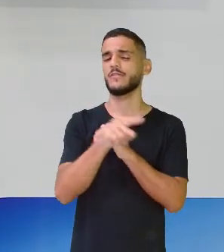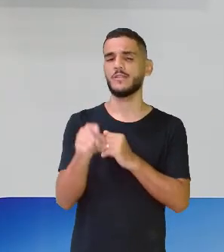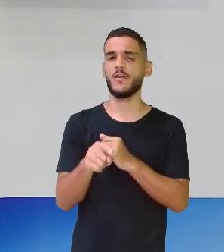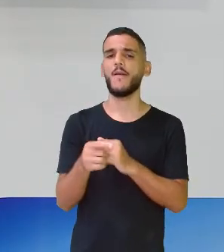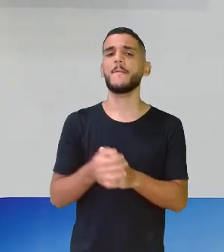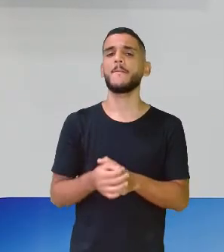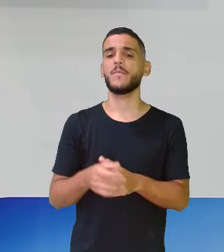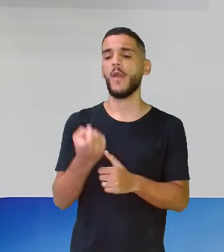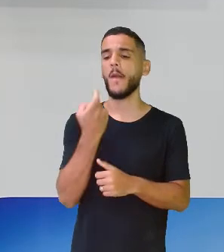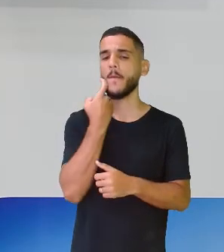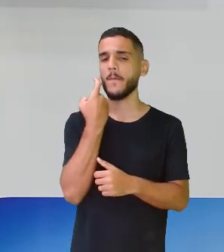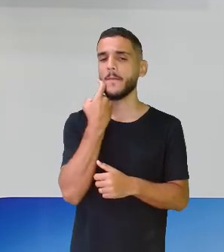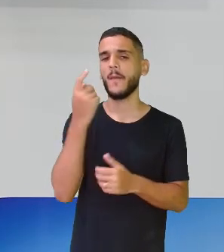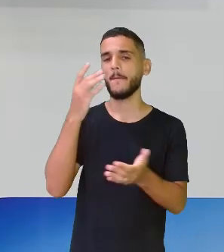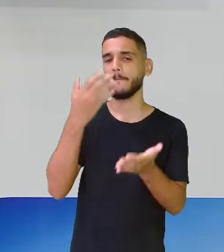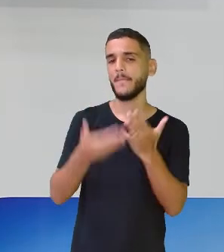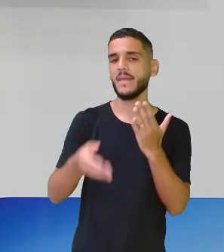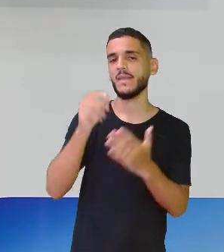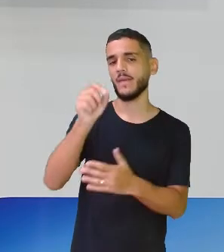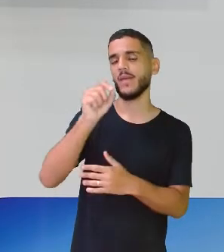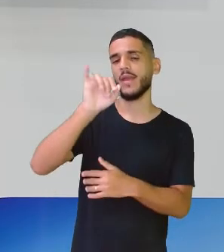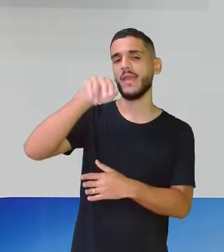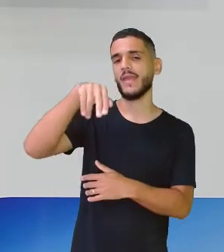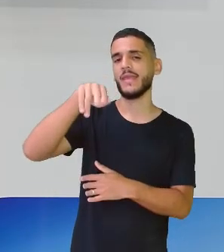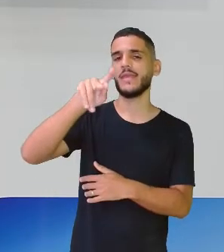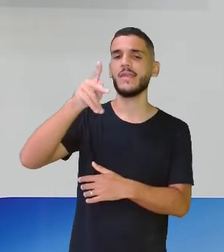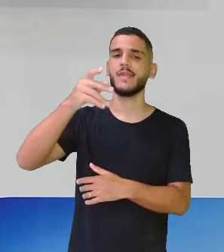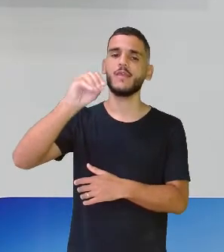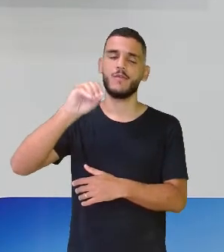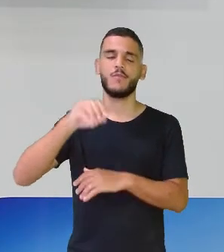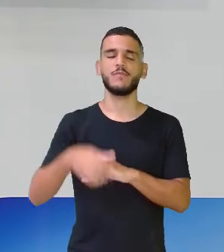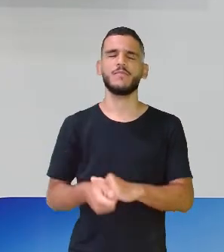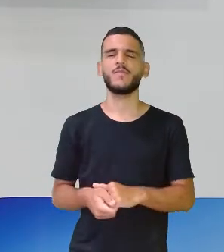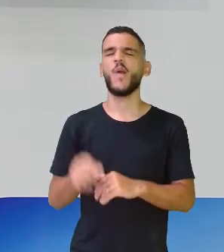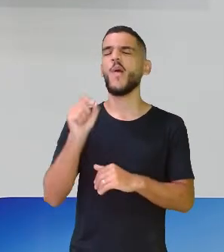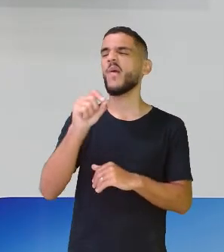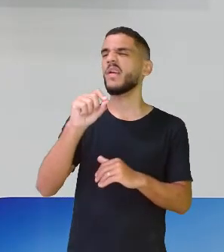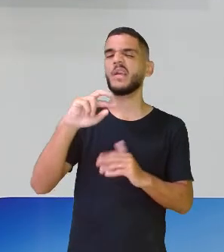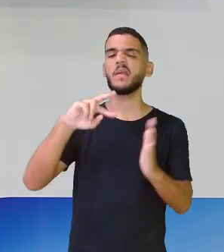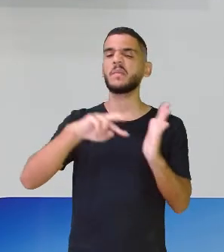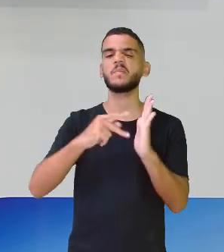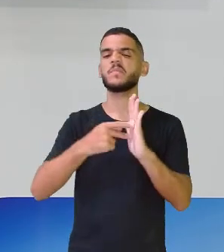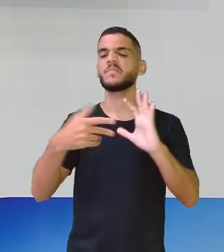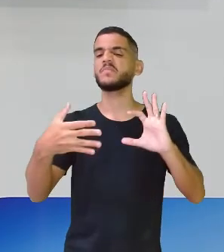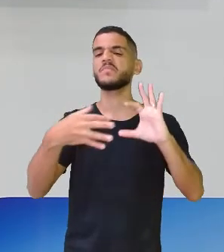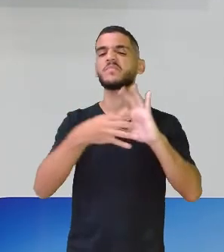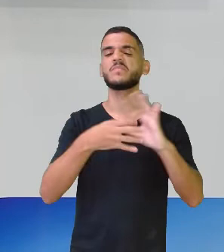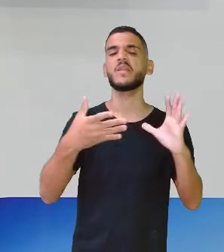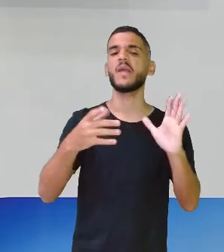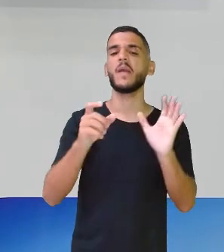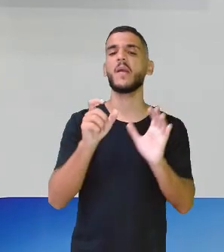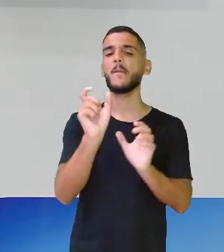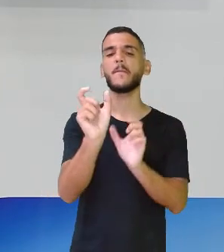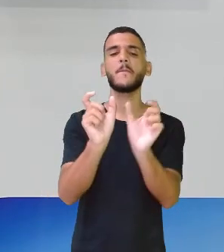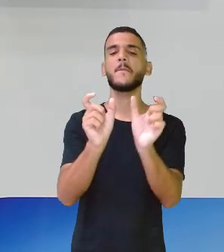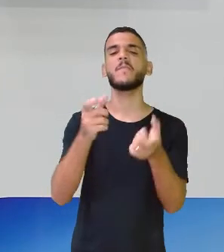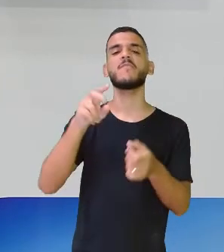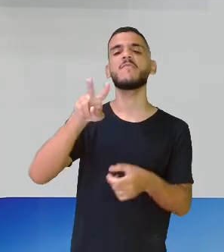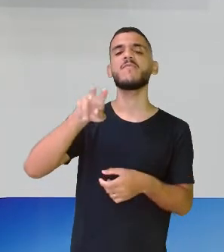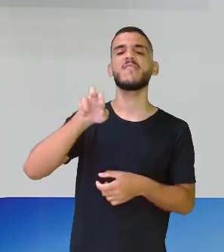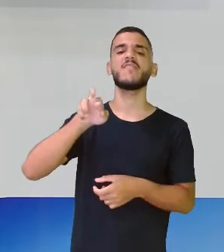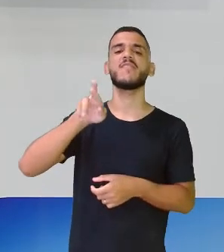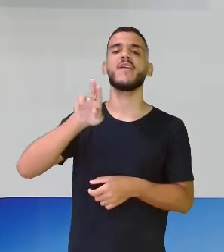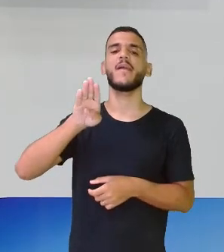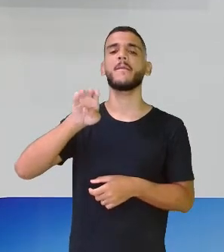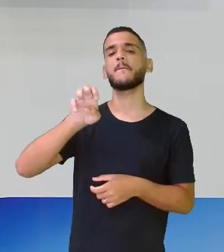o inho. Olha só, o que será que isso tem a ver com verbete? E o que será que isso tem a ver